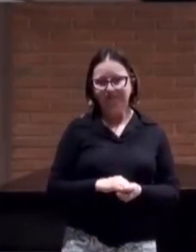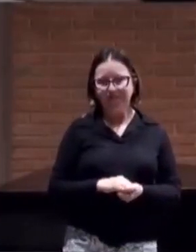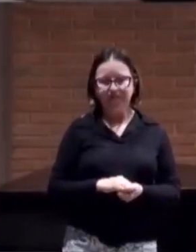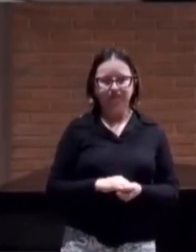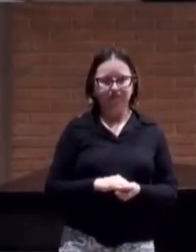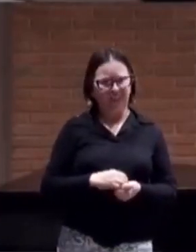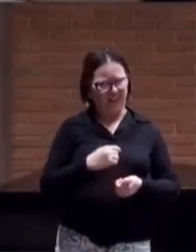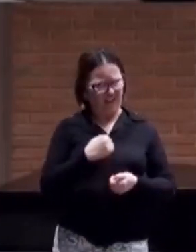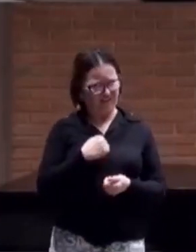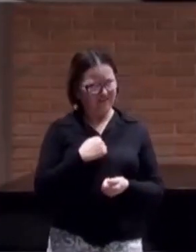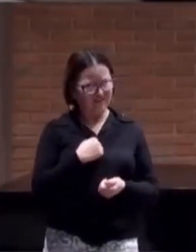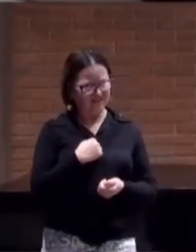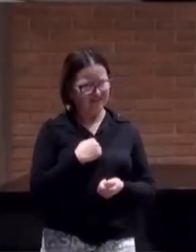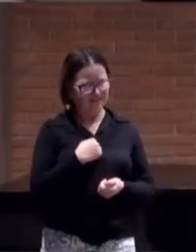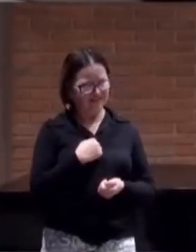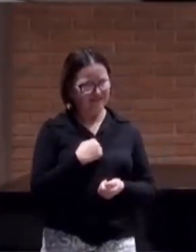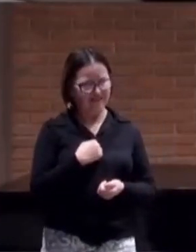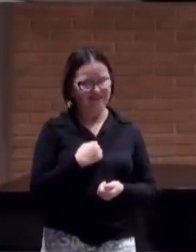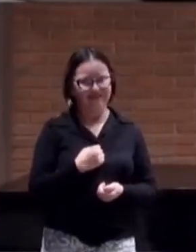Eu